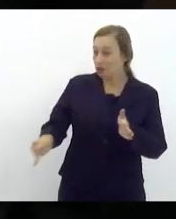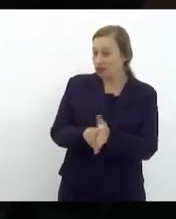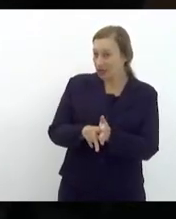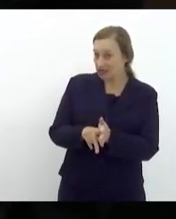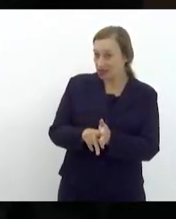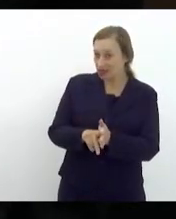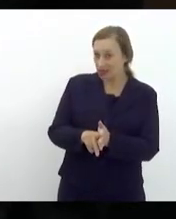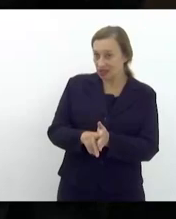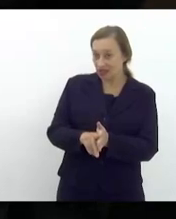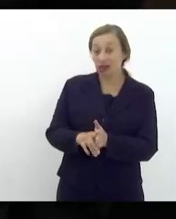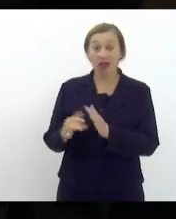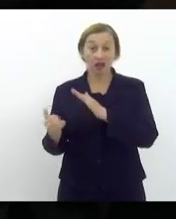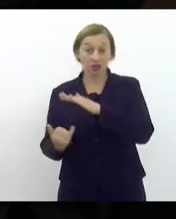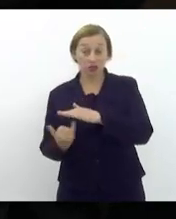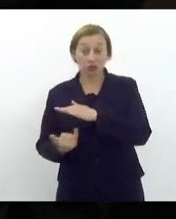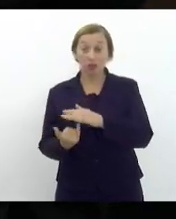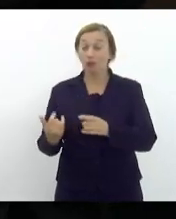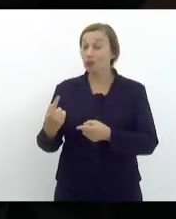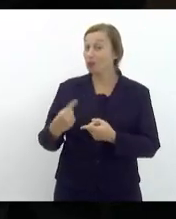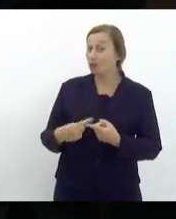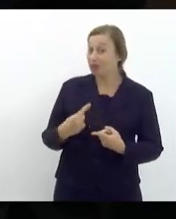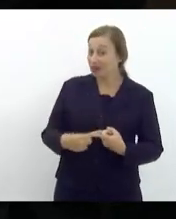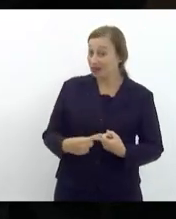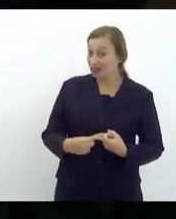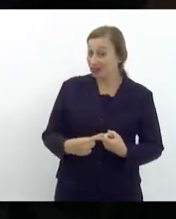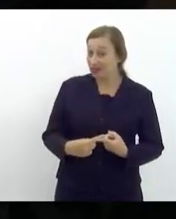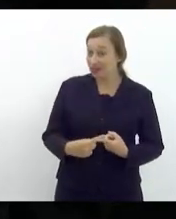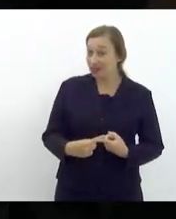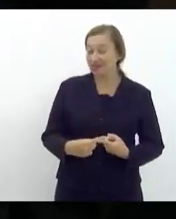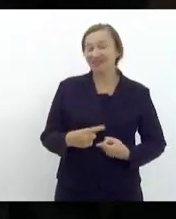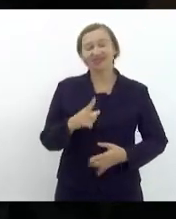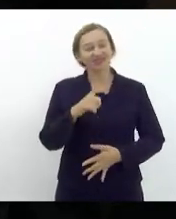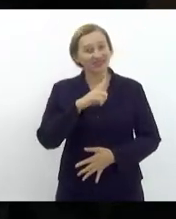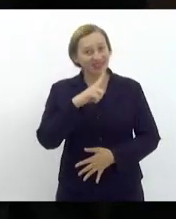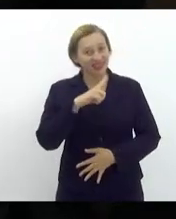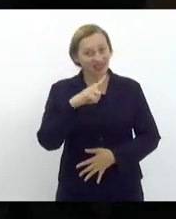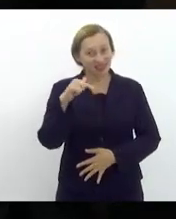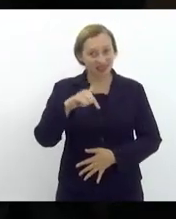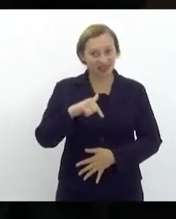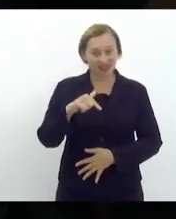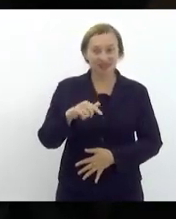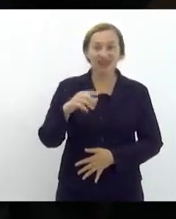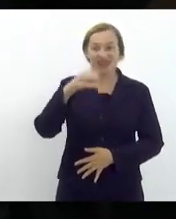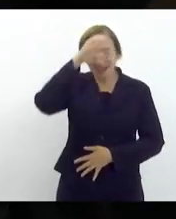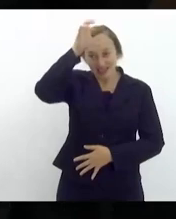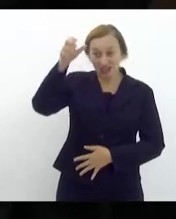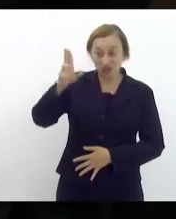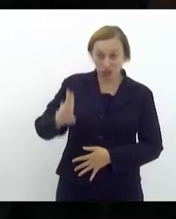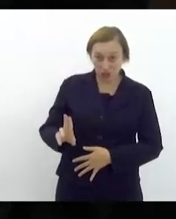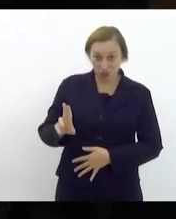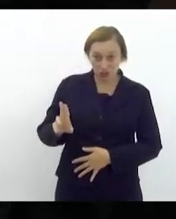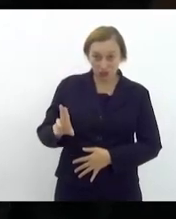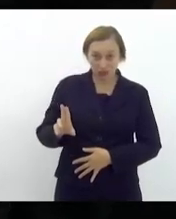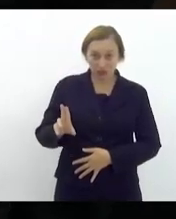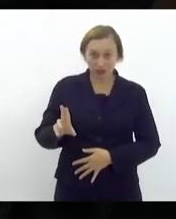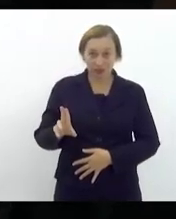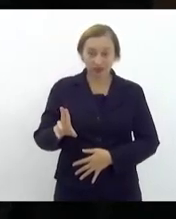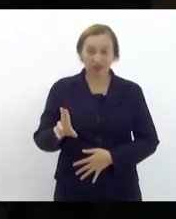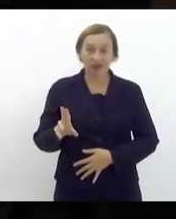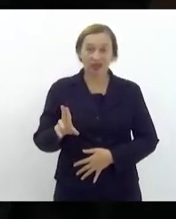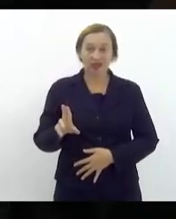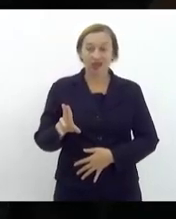dos quadros até porque né Nós temos aqui além da tia Ju que é uma